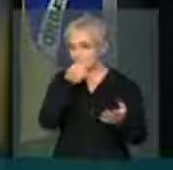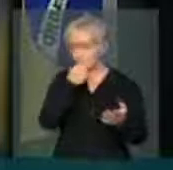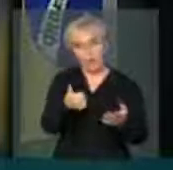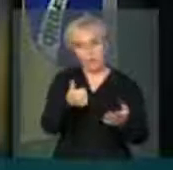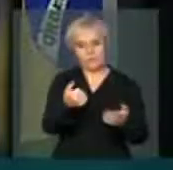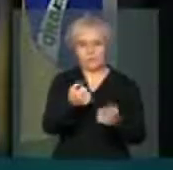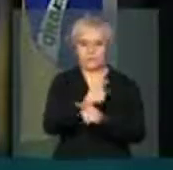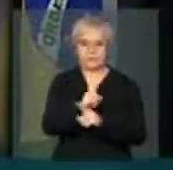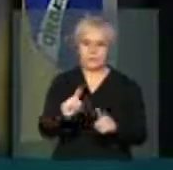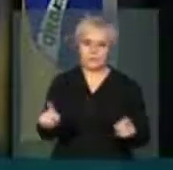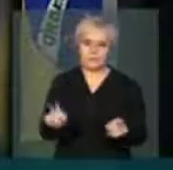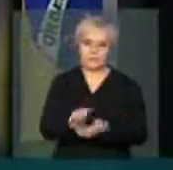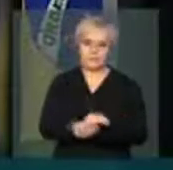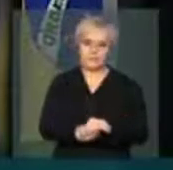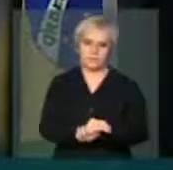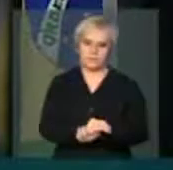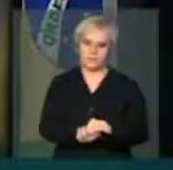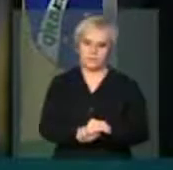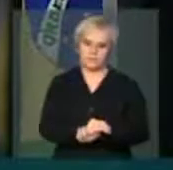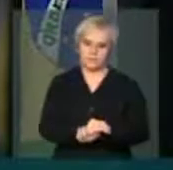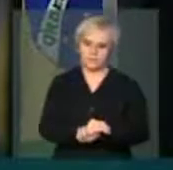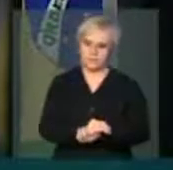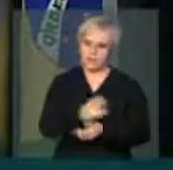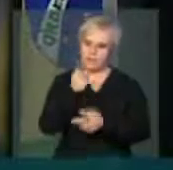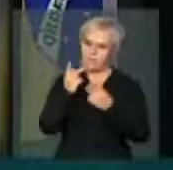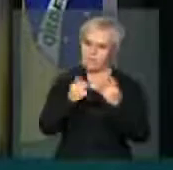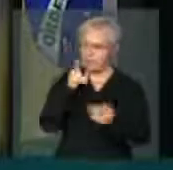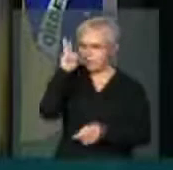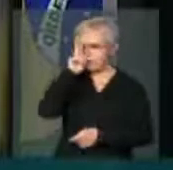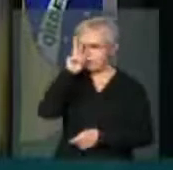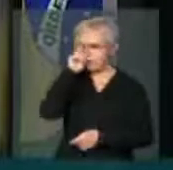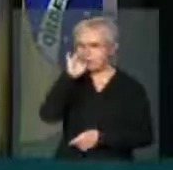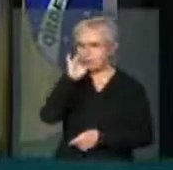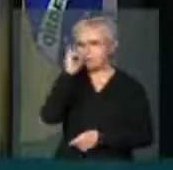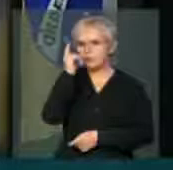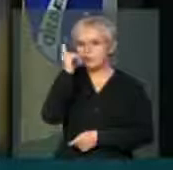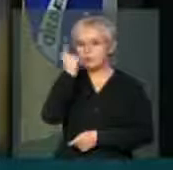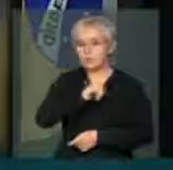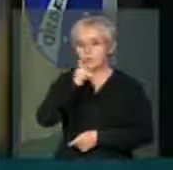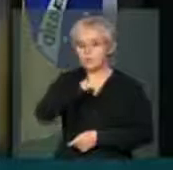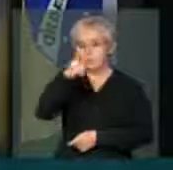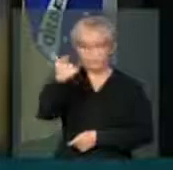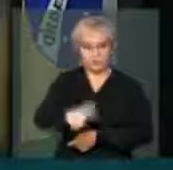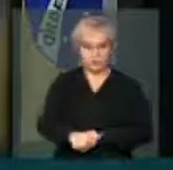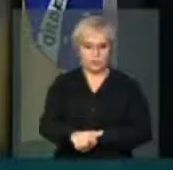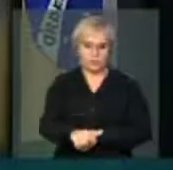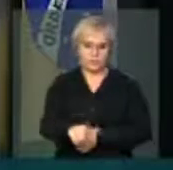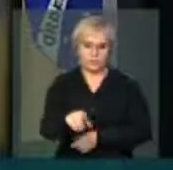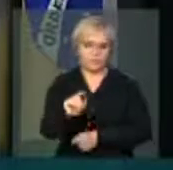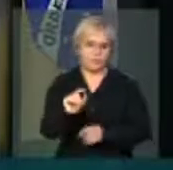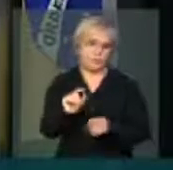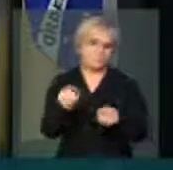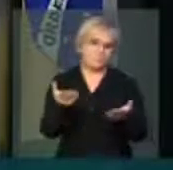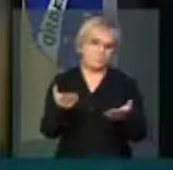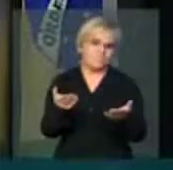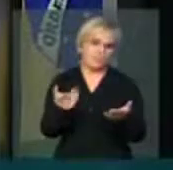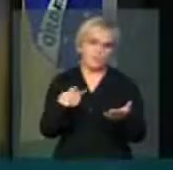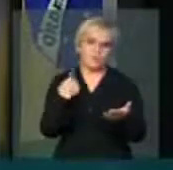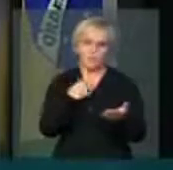positivo. Dizem que a história só se repete como farsa. E foi mais ou menos o que assisti